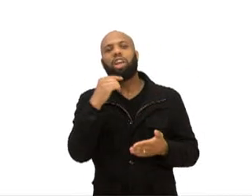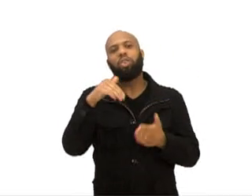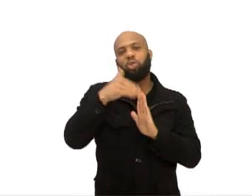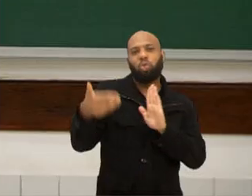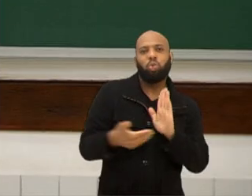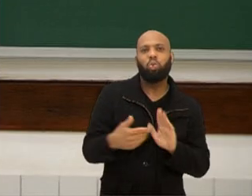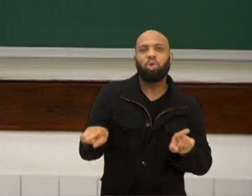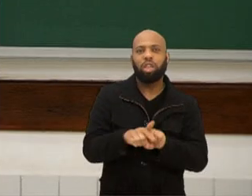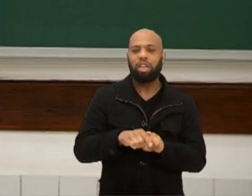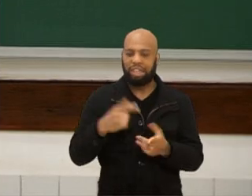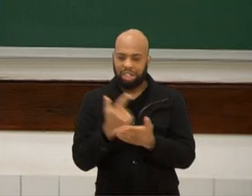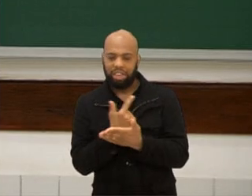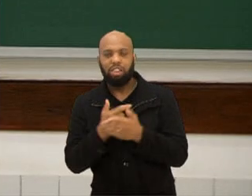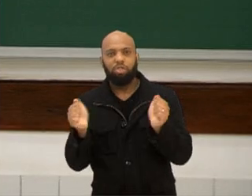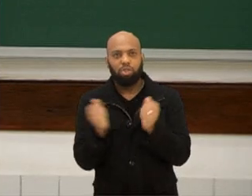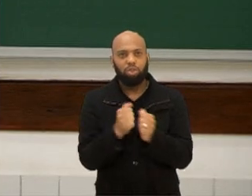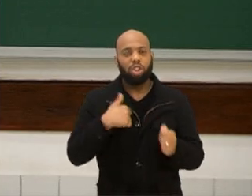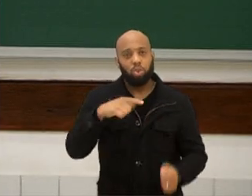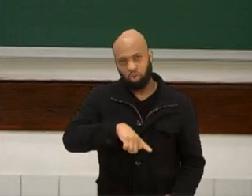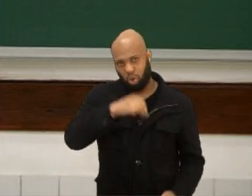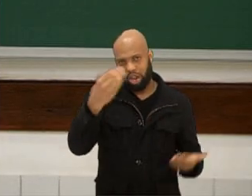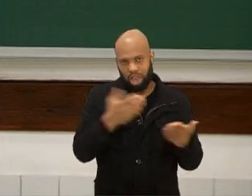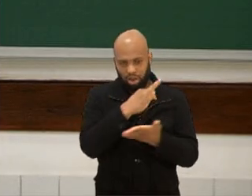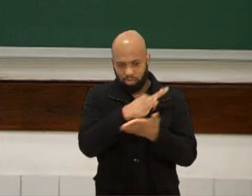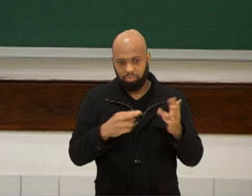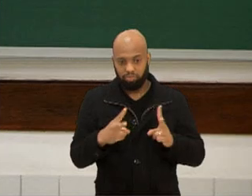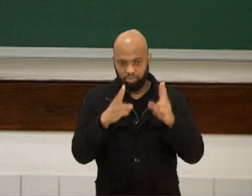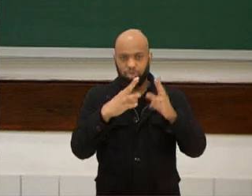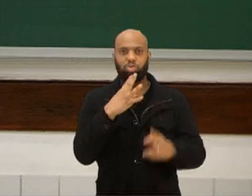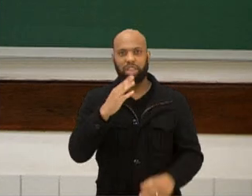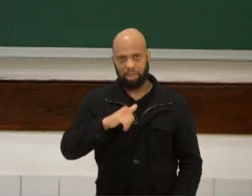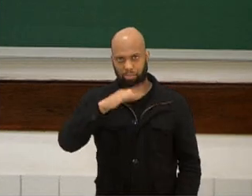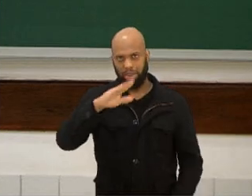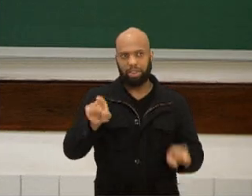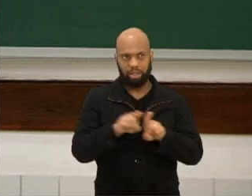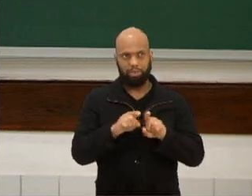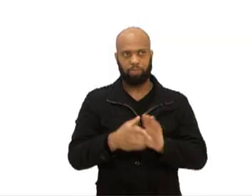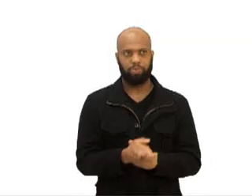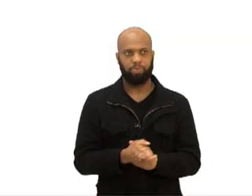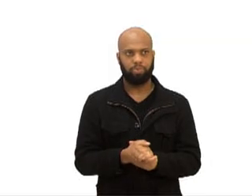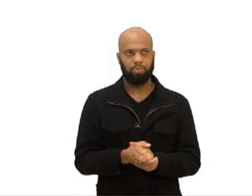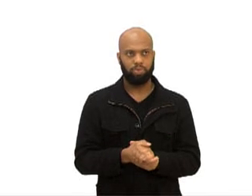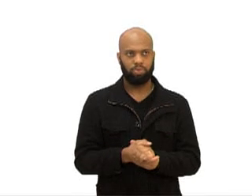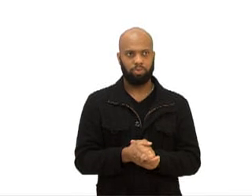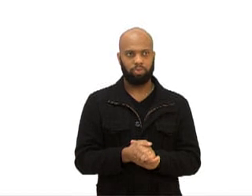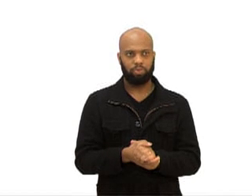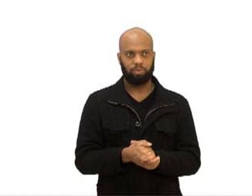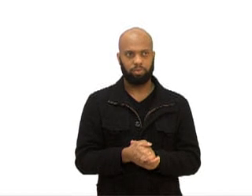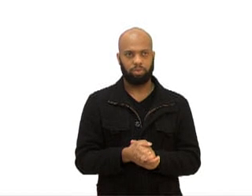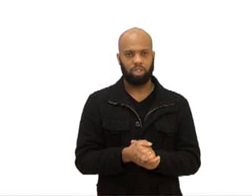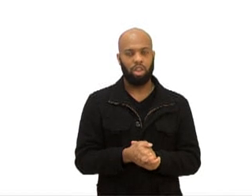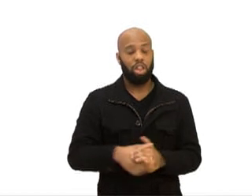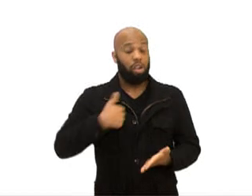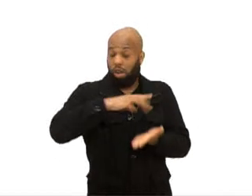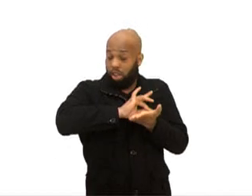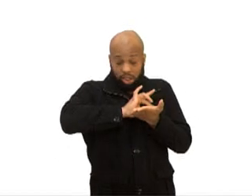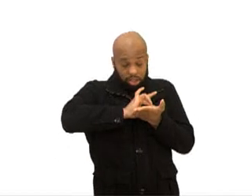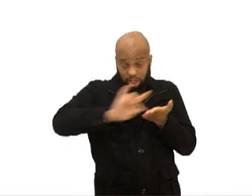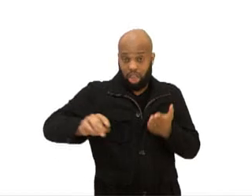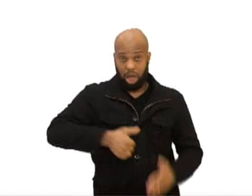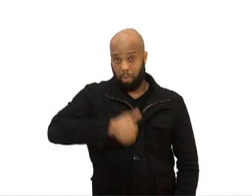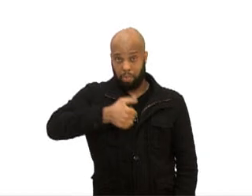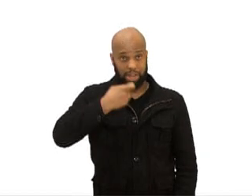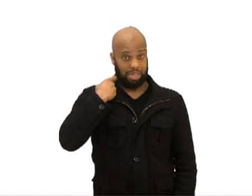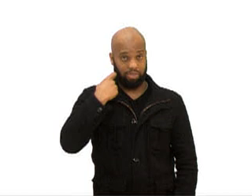trabalhar todo o livro com vocês, escolhi um fragmento para a gente conhecer um pouquinho da obra. Odeio a primeira sexta.